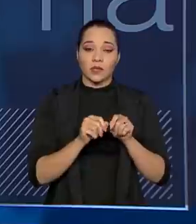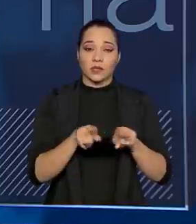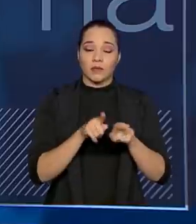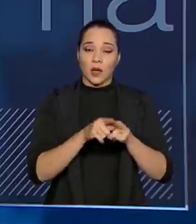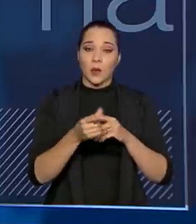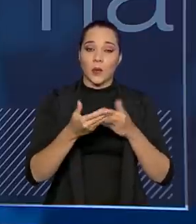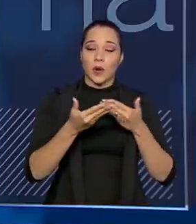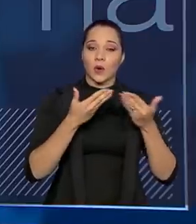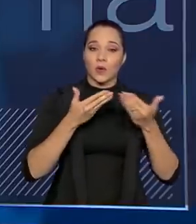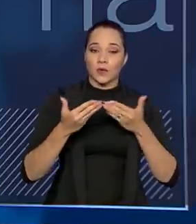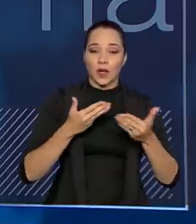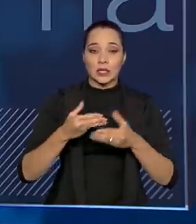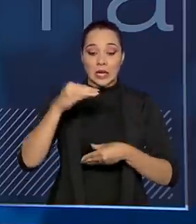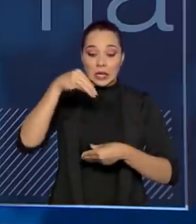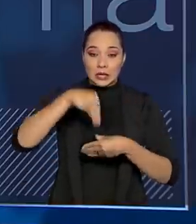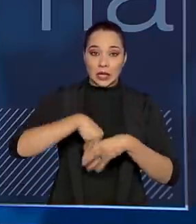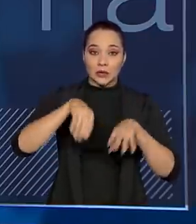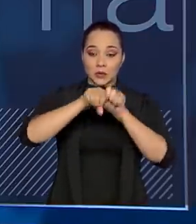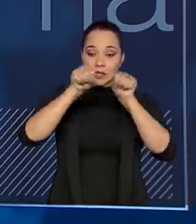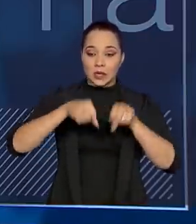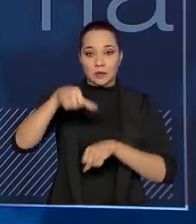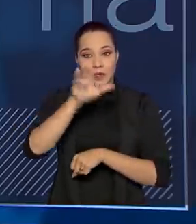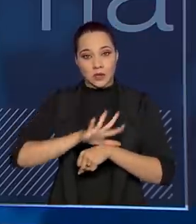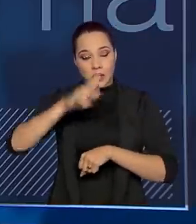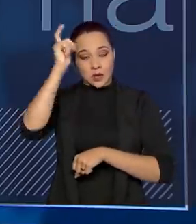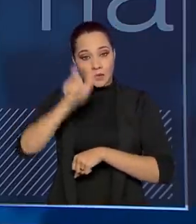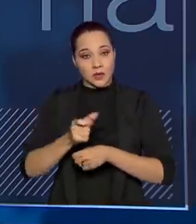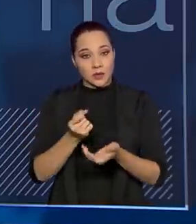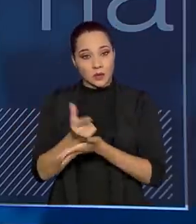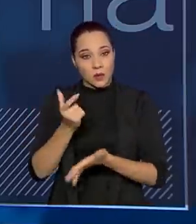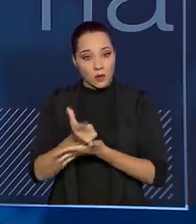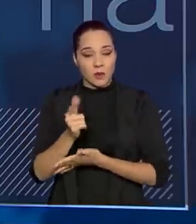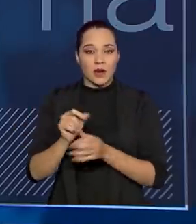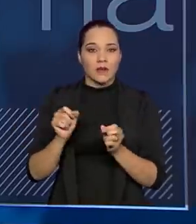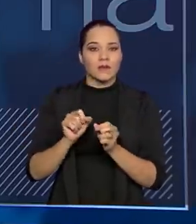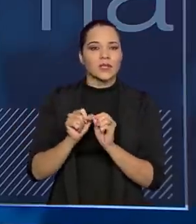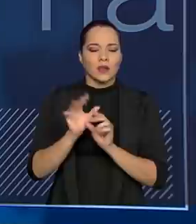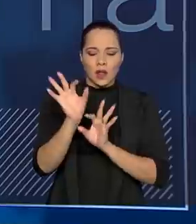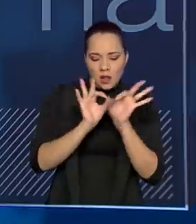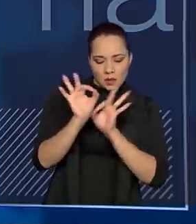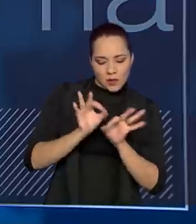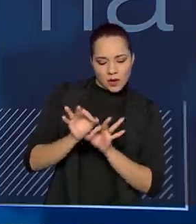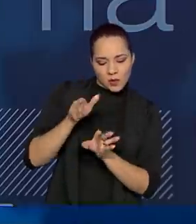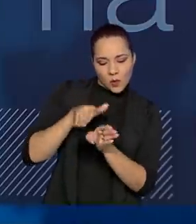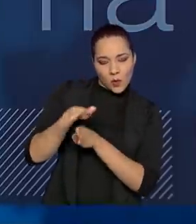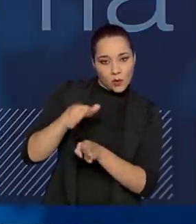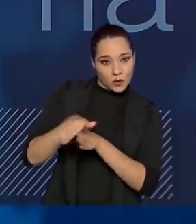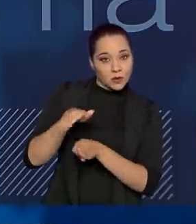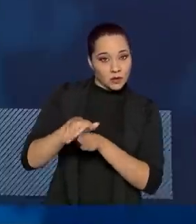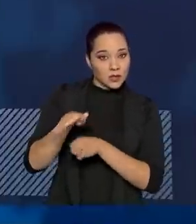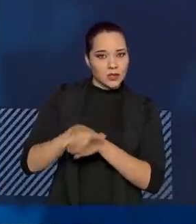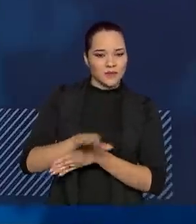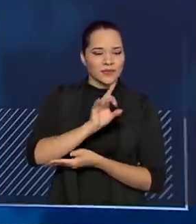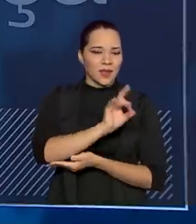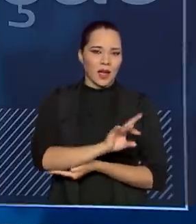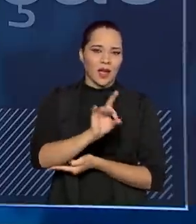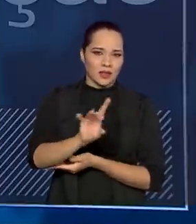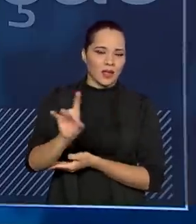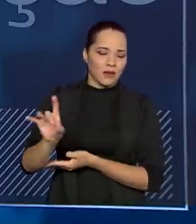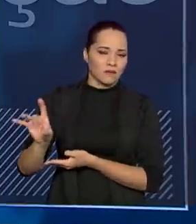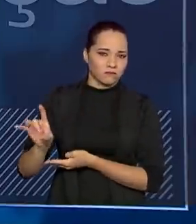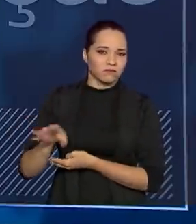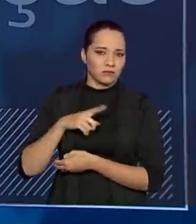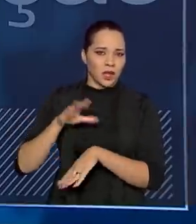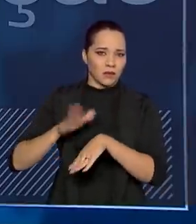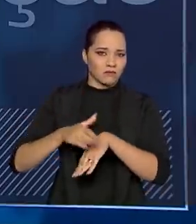articulação dentro do Sistema Nacional do Consumidor, ou seja, produzindo orientações dentro do sistema. Cada um tem a sua independência,